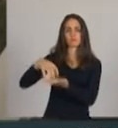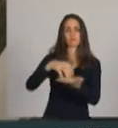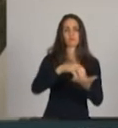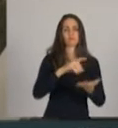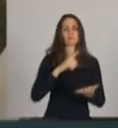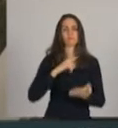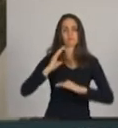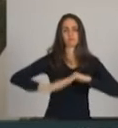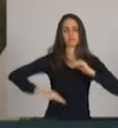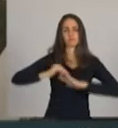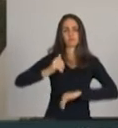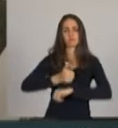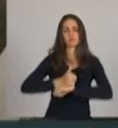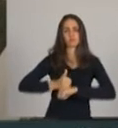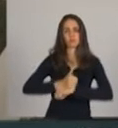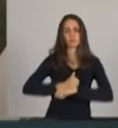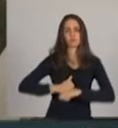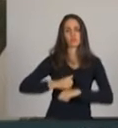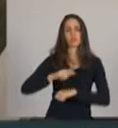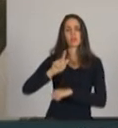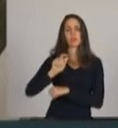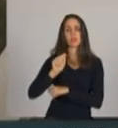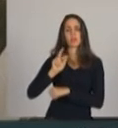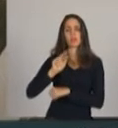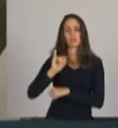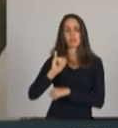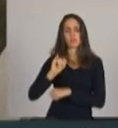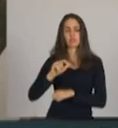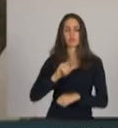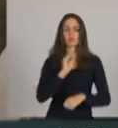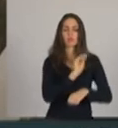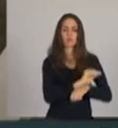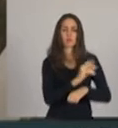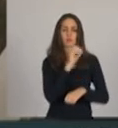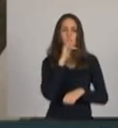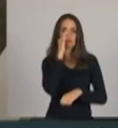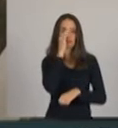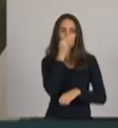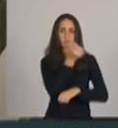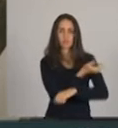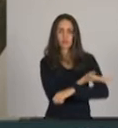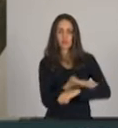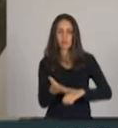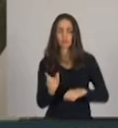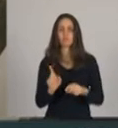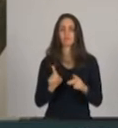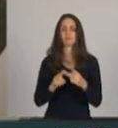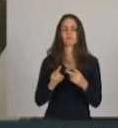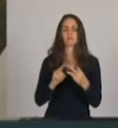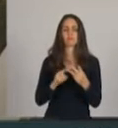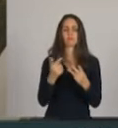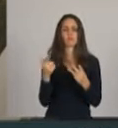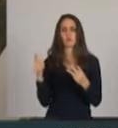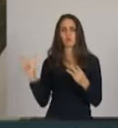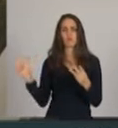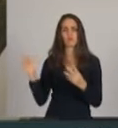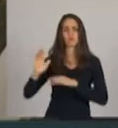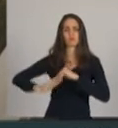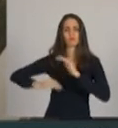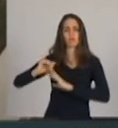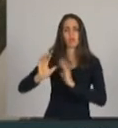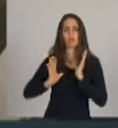os garis, temos os jardineiros, temos todo esse grupo de